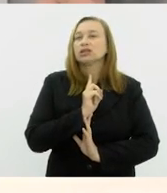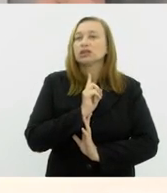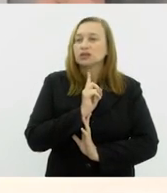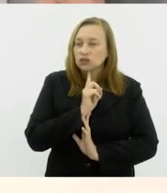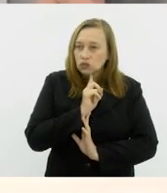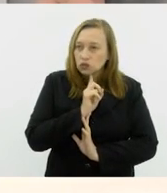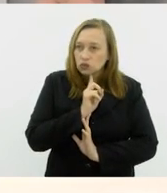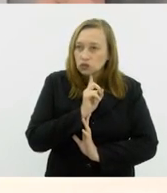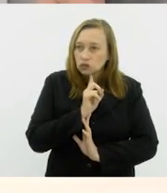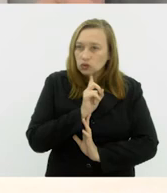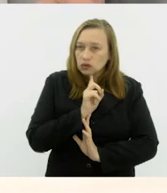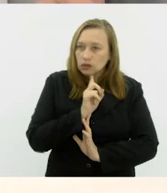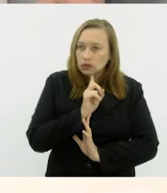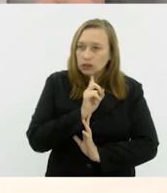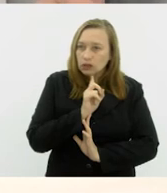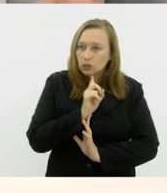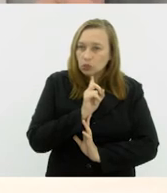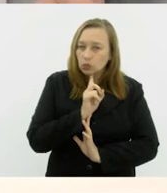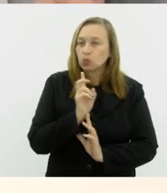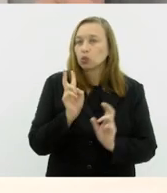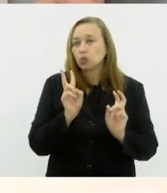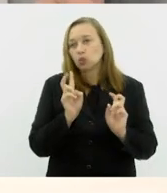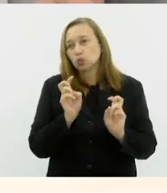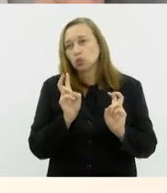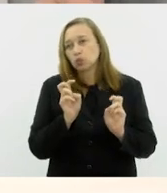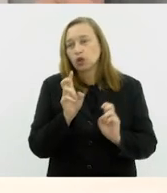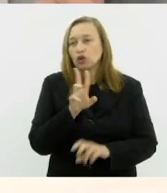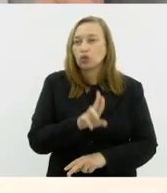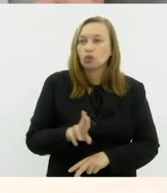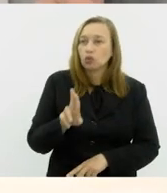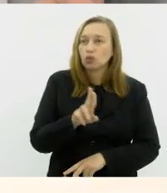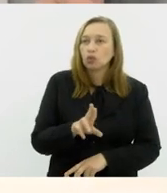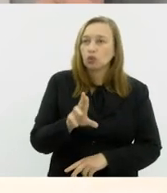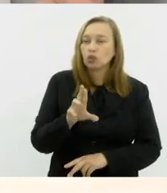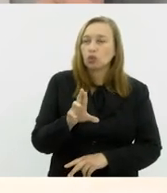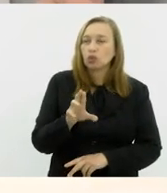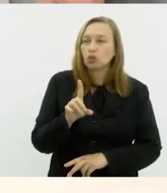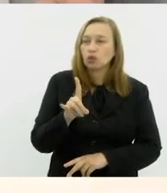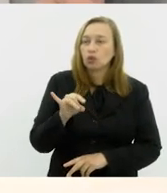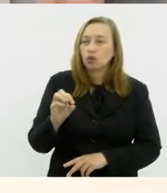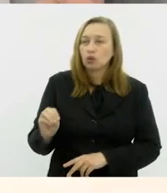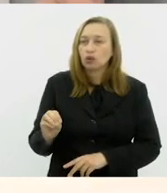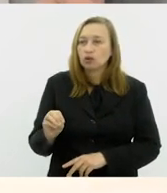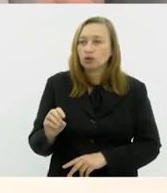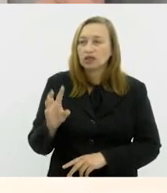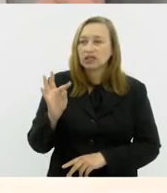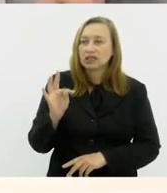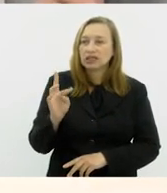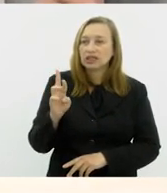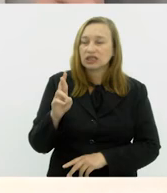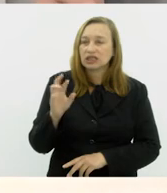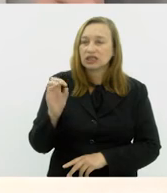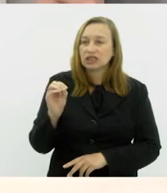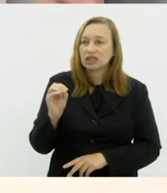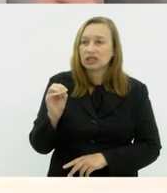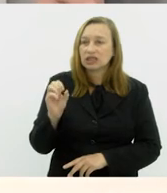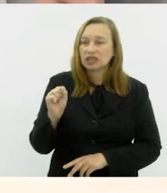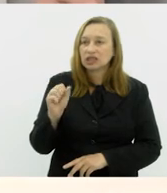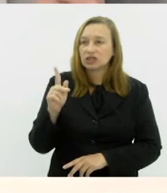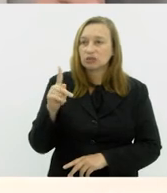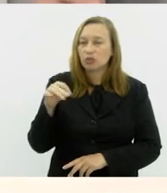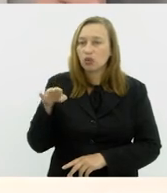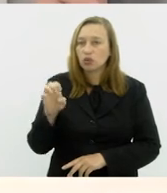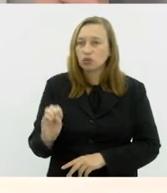não farei outra, é a questão do uso de código transponder específico identificado para